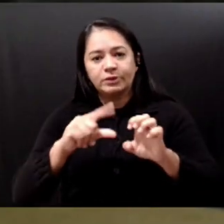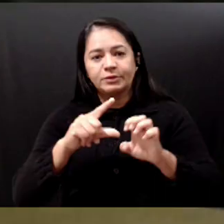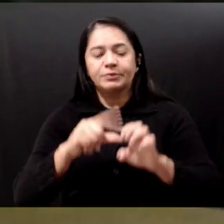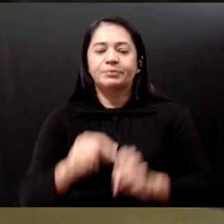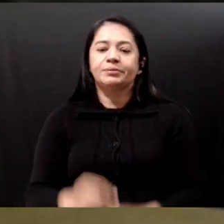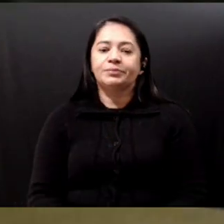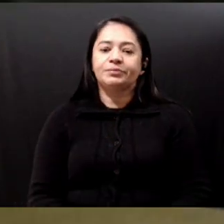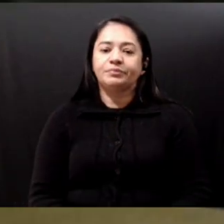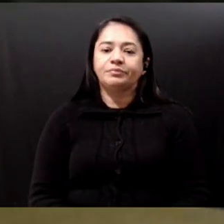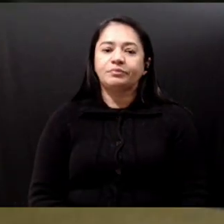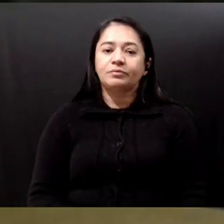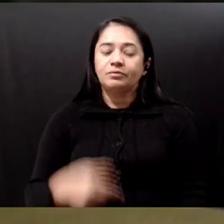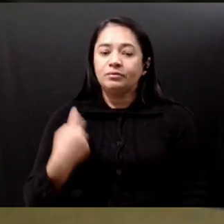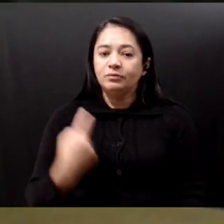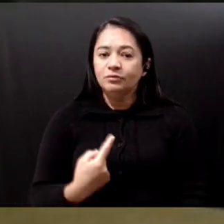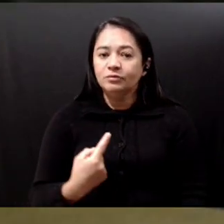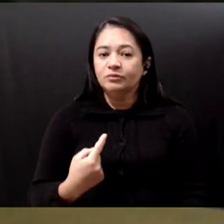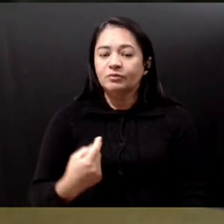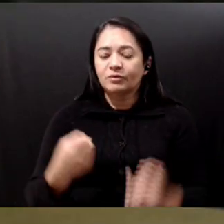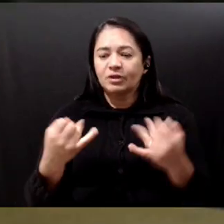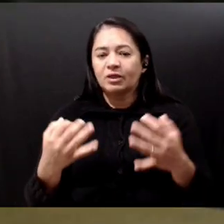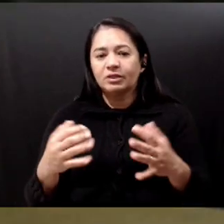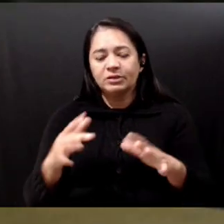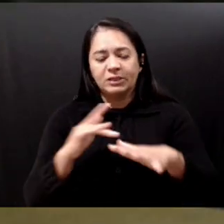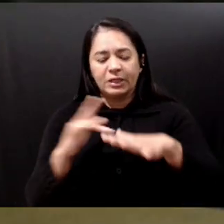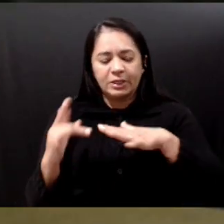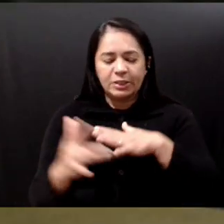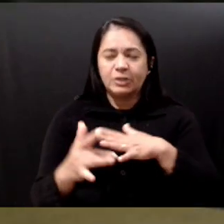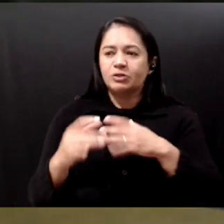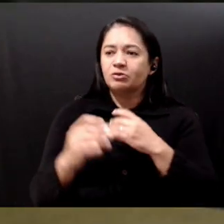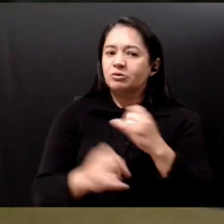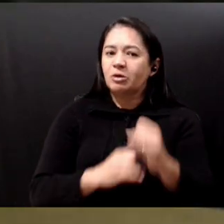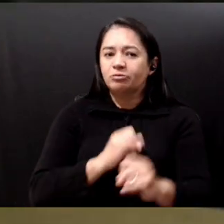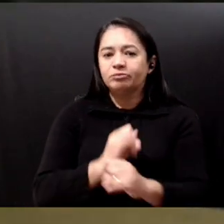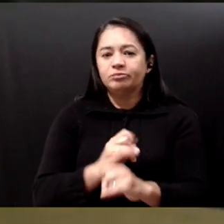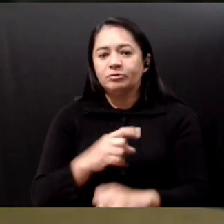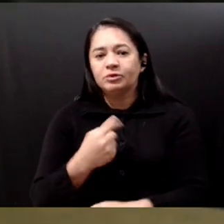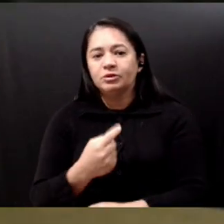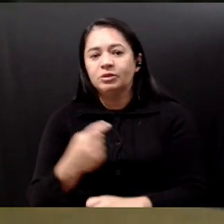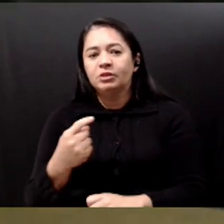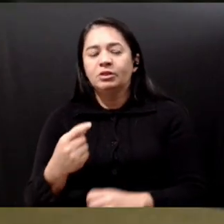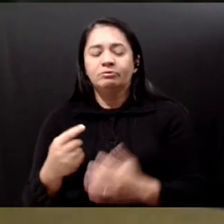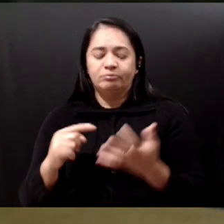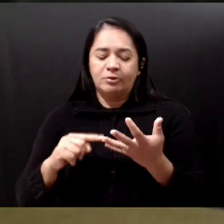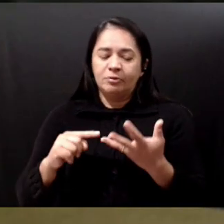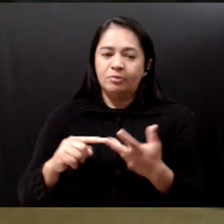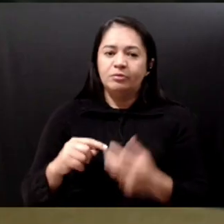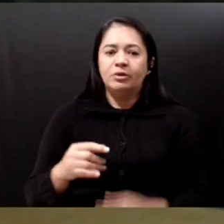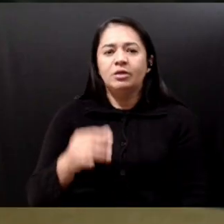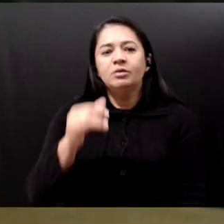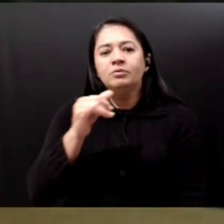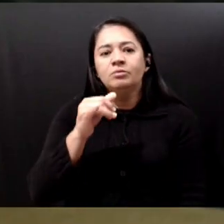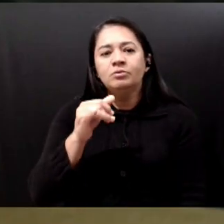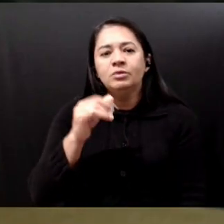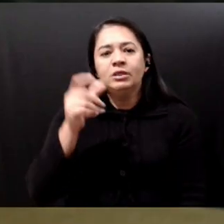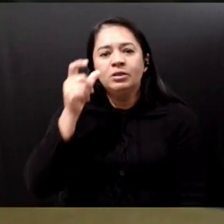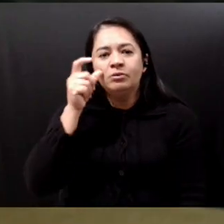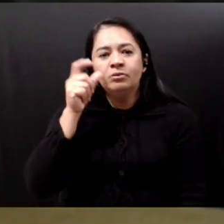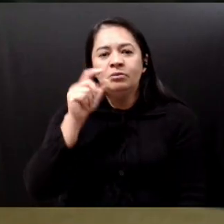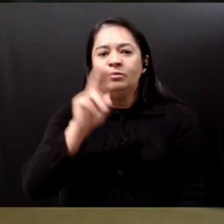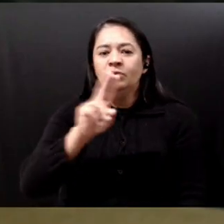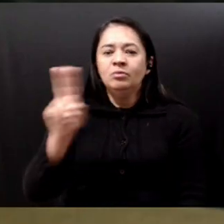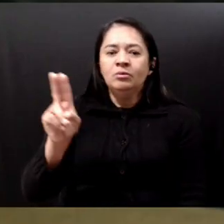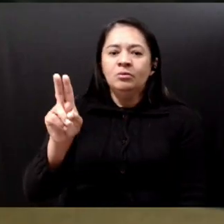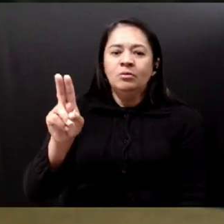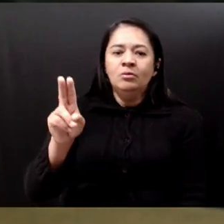na rede social, na internet, a gente está falando de e-commerce. Eu acho interessante esses nomes, né, que são lançados, e aí a